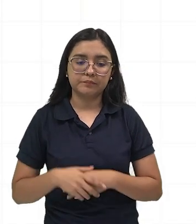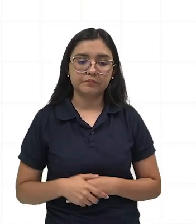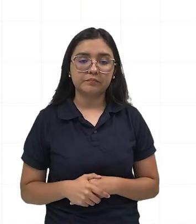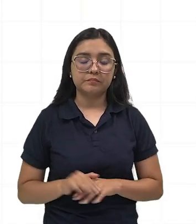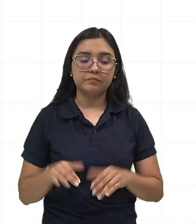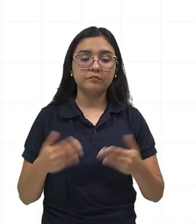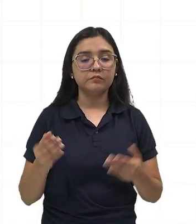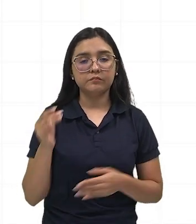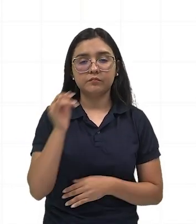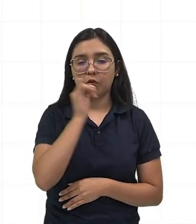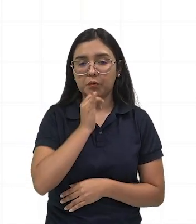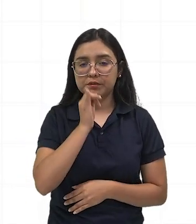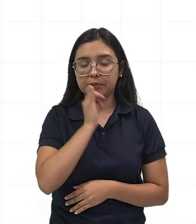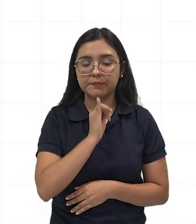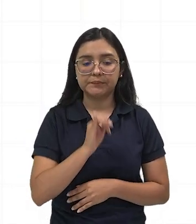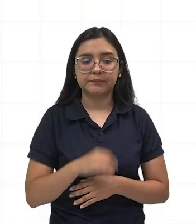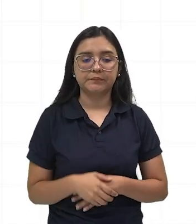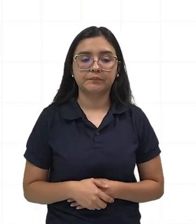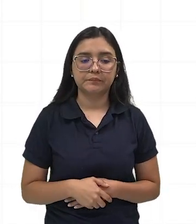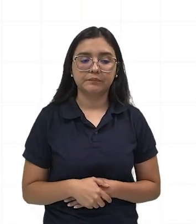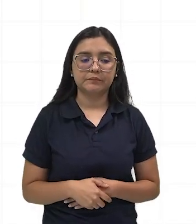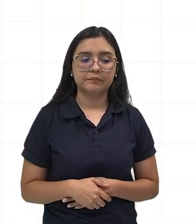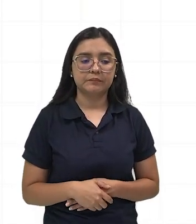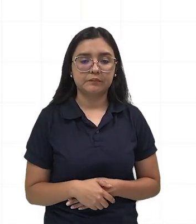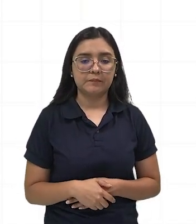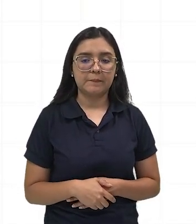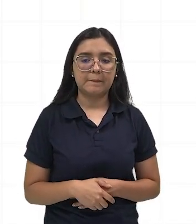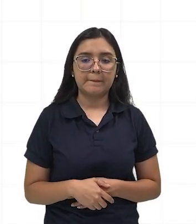vamos supor, quando acontece isso, olha qual é a ideia. Ó.